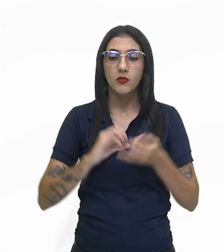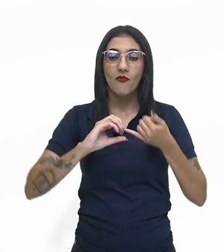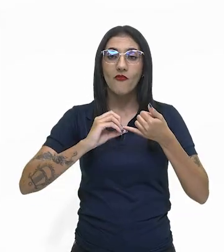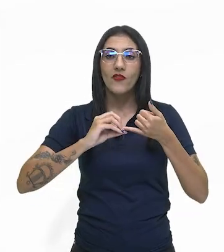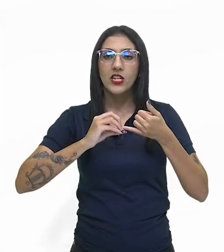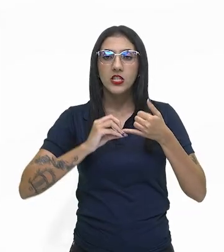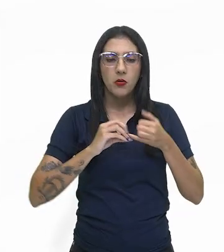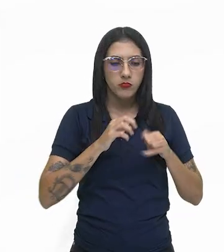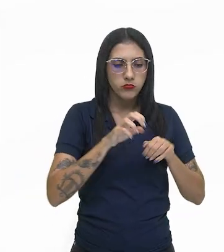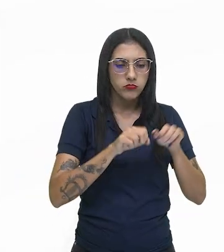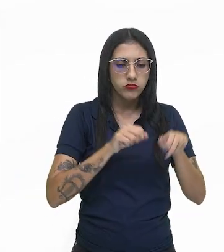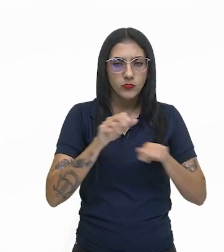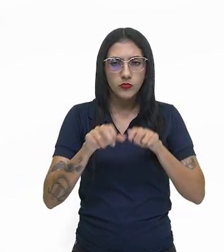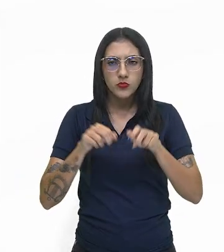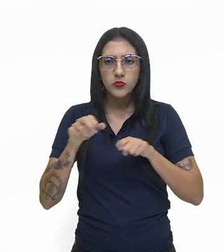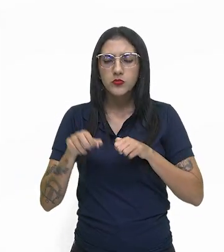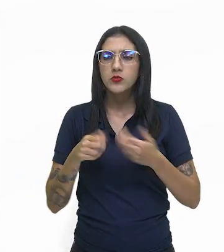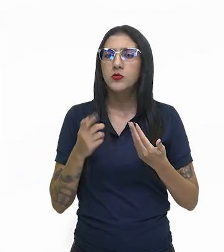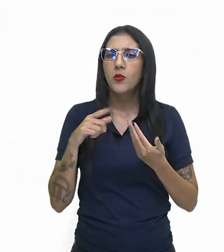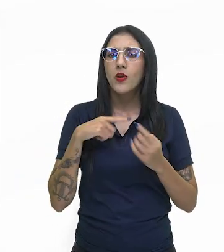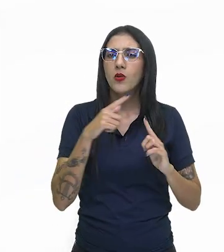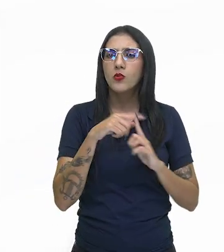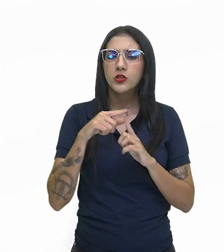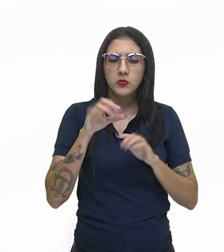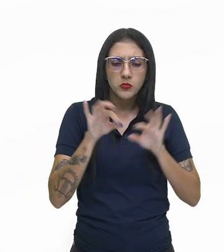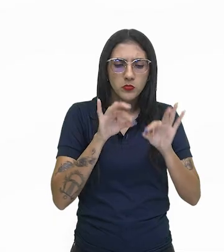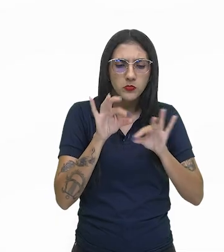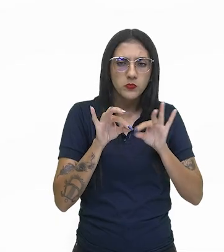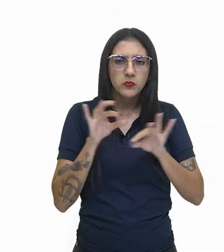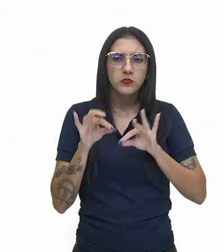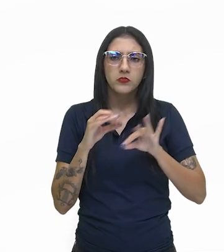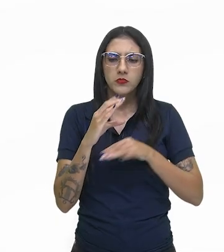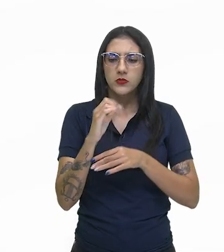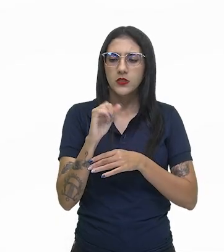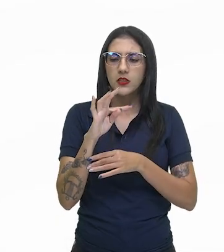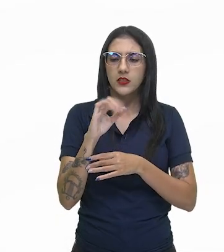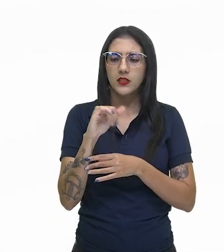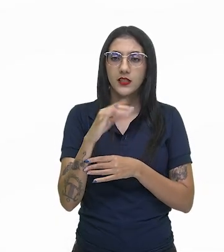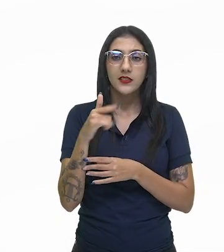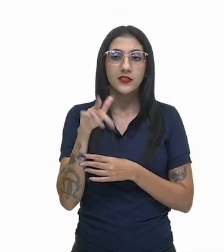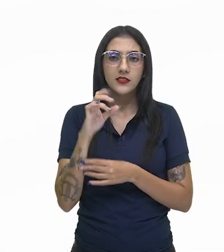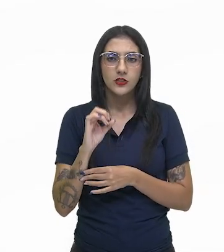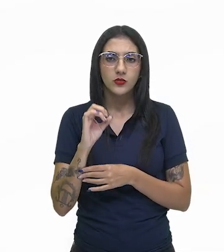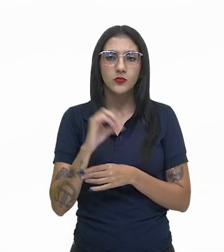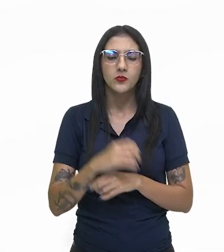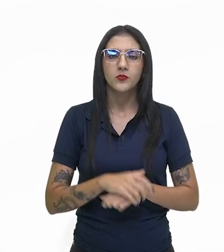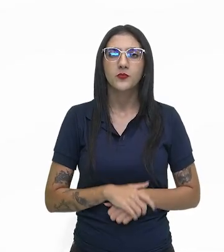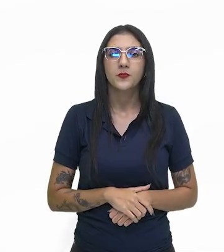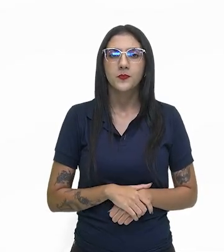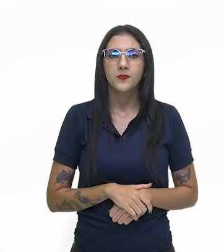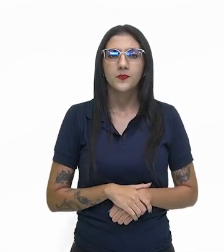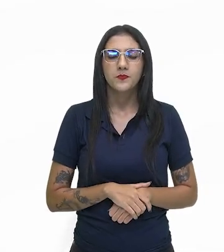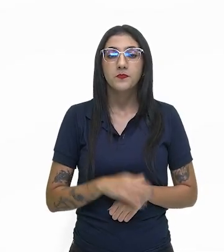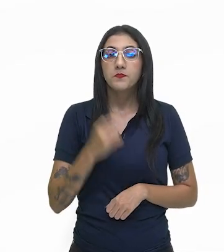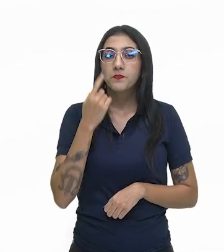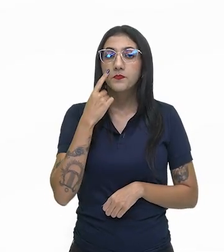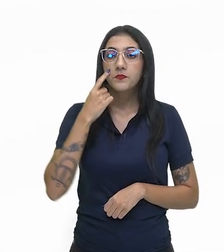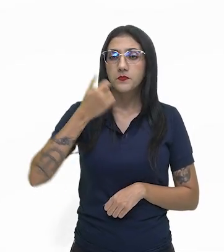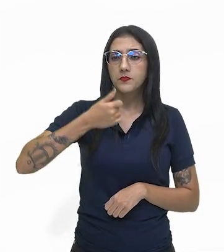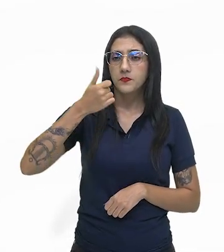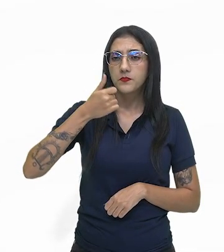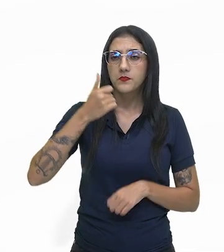de separação que você está fazendo? É a catação, ok? E vamos ver a filtração